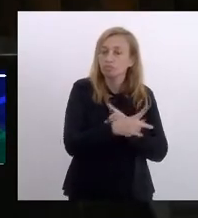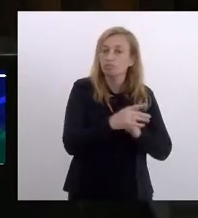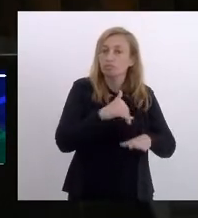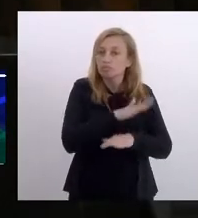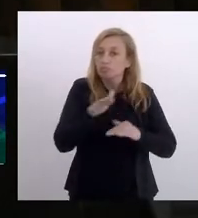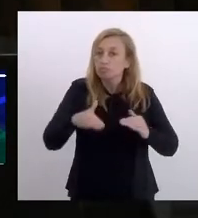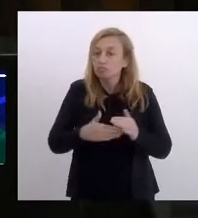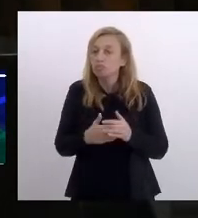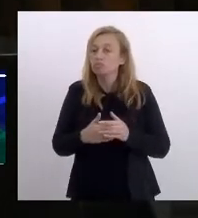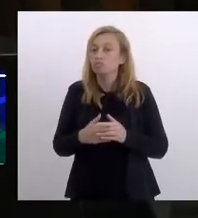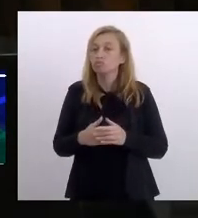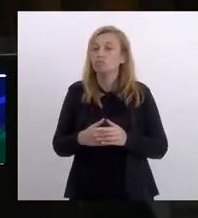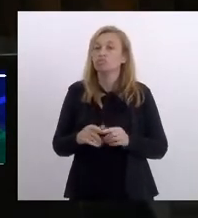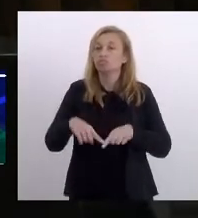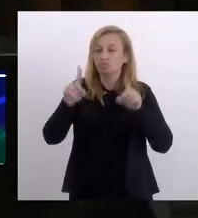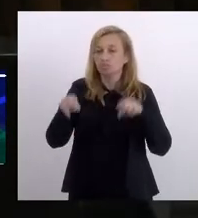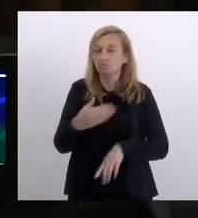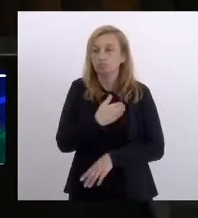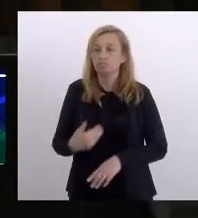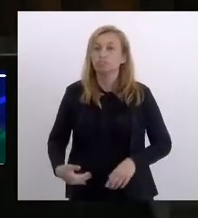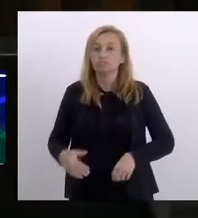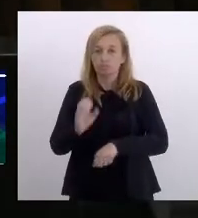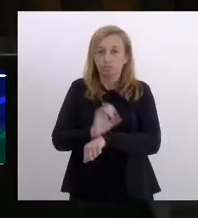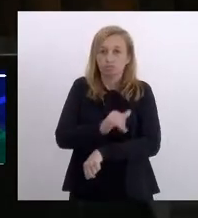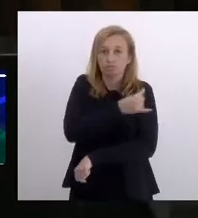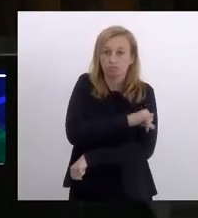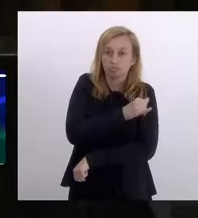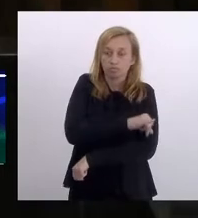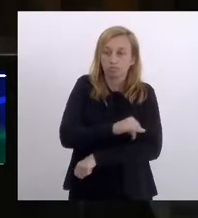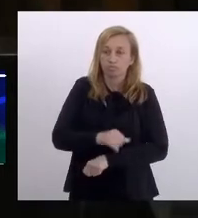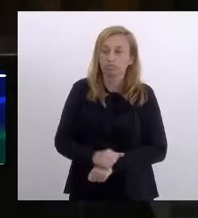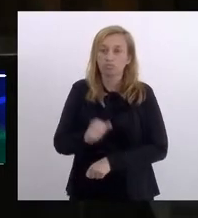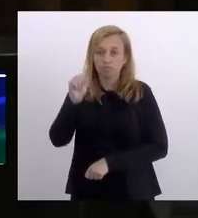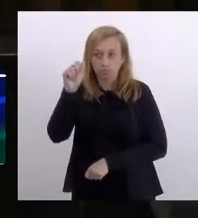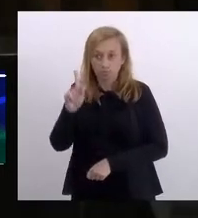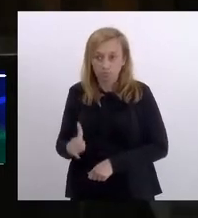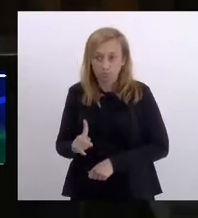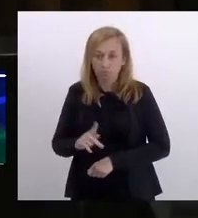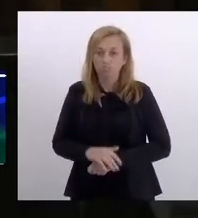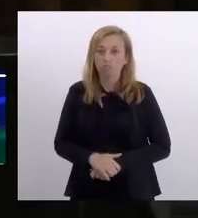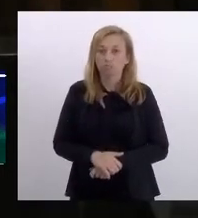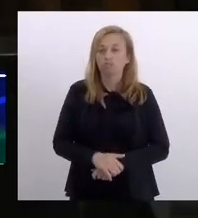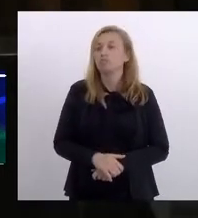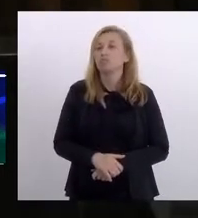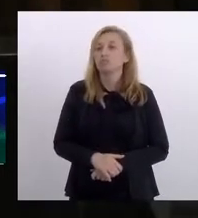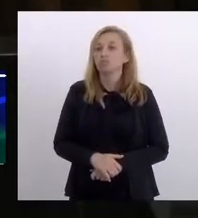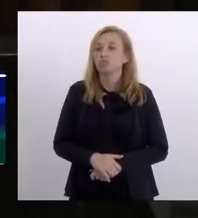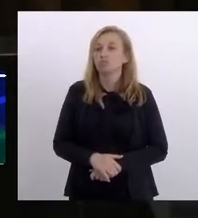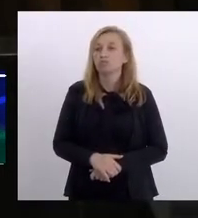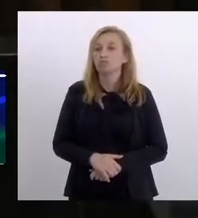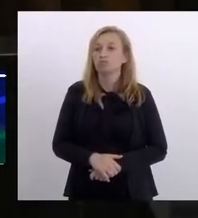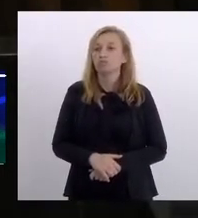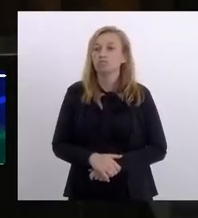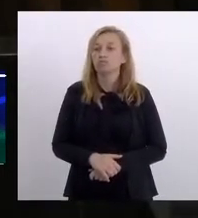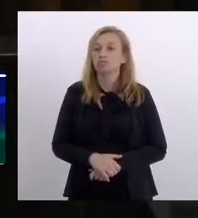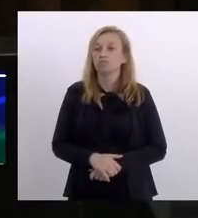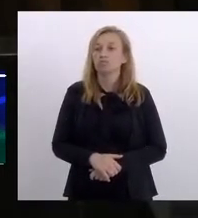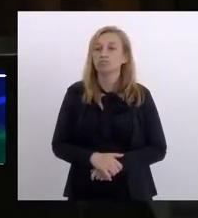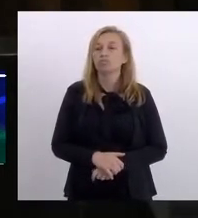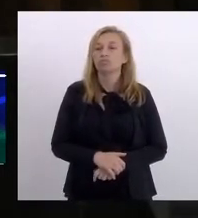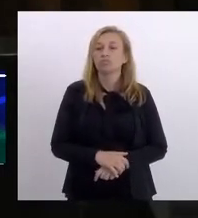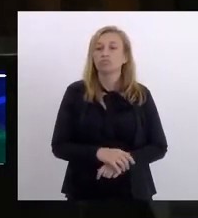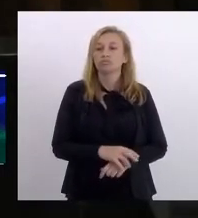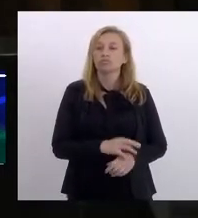os servidores públicos do Estado do Rio de Janeiro, ao se aposentar, passam a ser remunerados pelo Rio